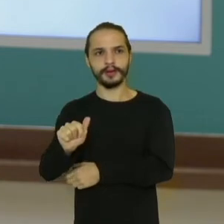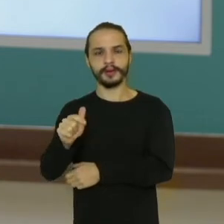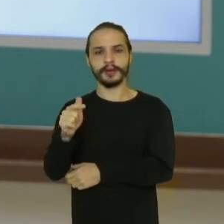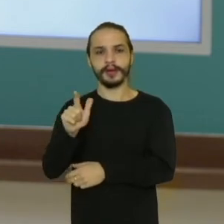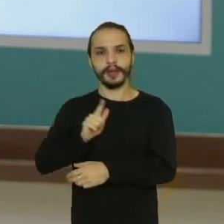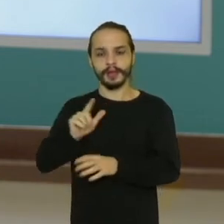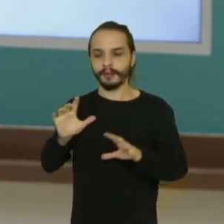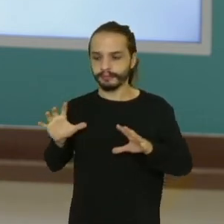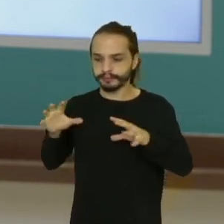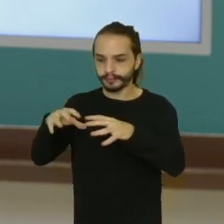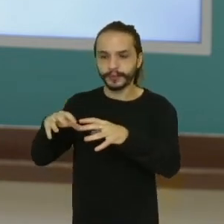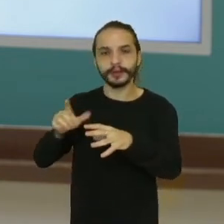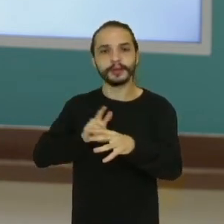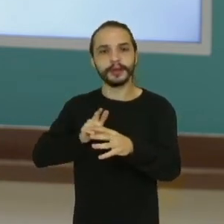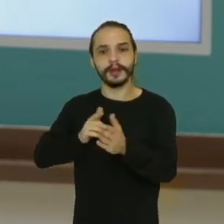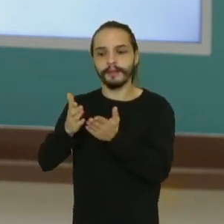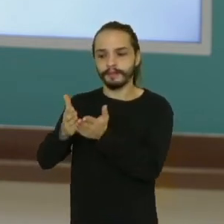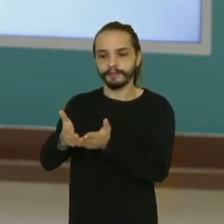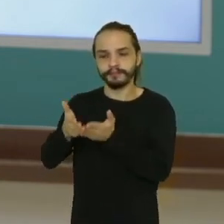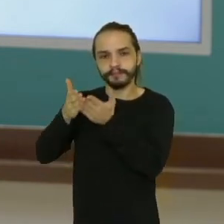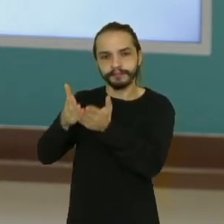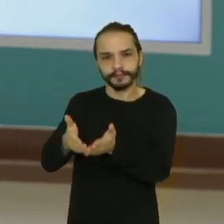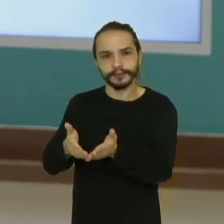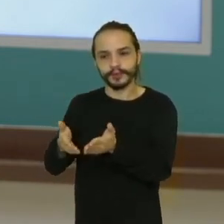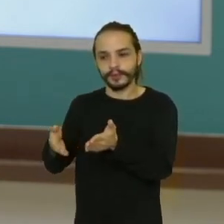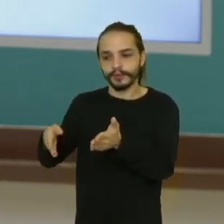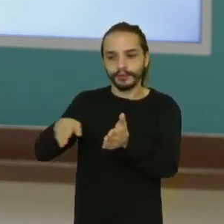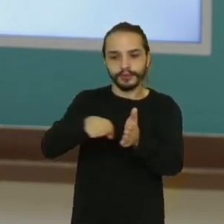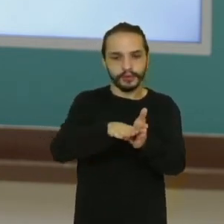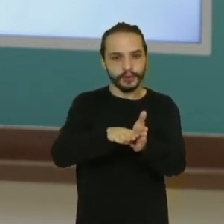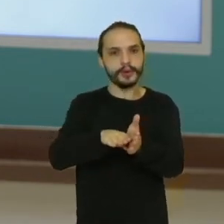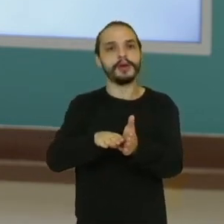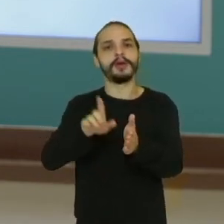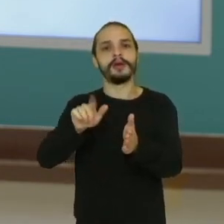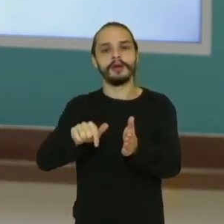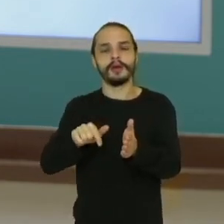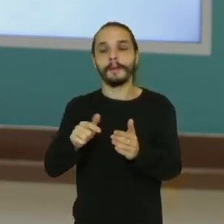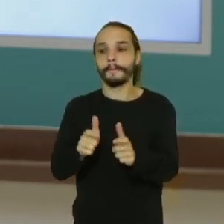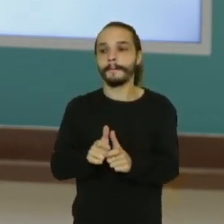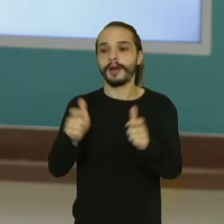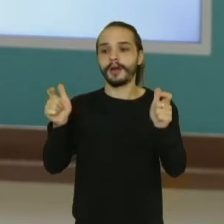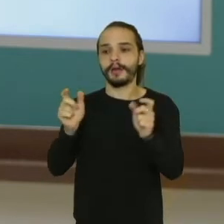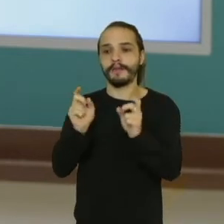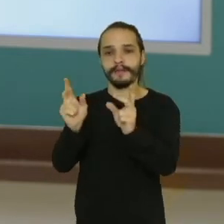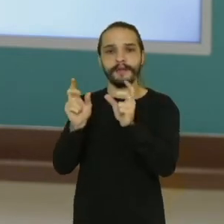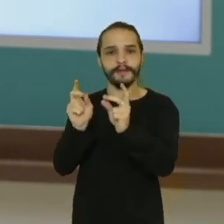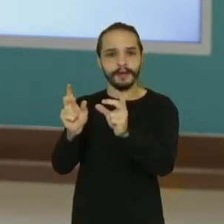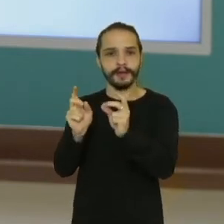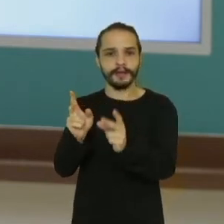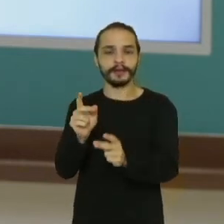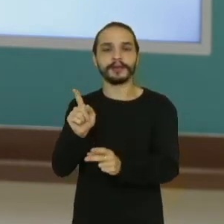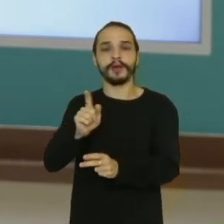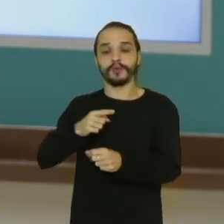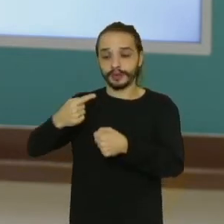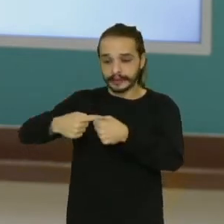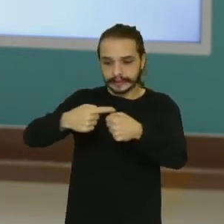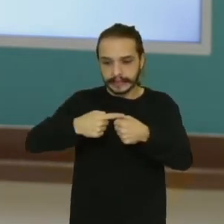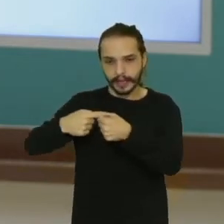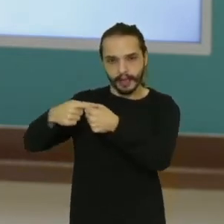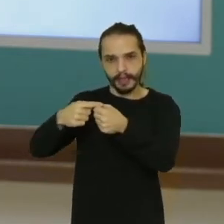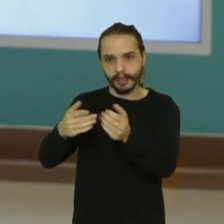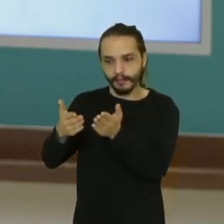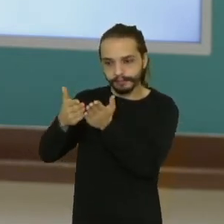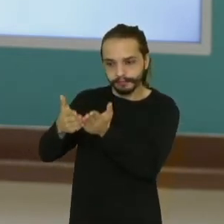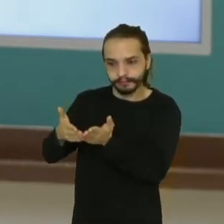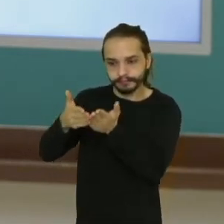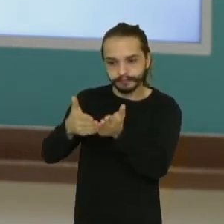abundância, tem que importar de outros países e boa parte do que eles produzem é para exportação. Então, as cidades portuárias são ideais para isso,